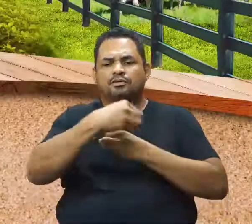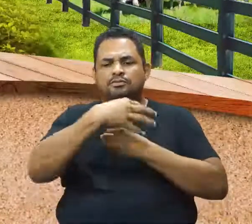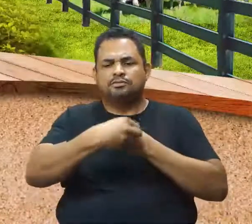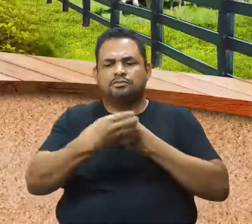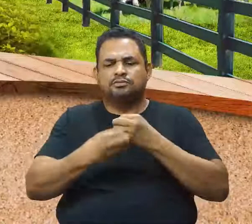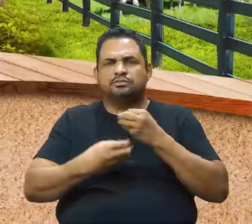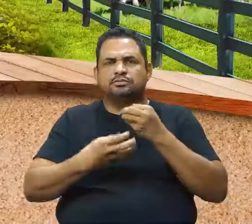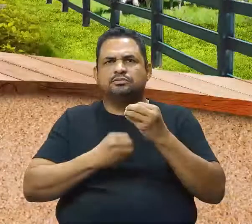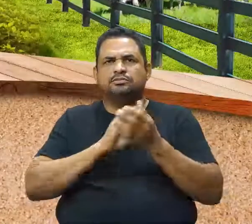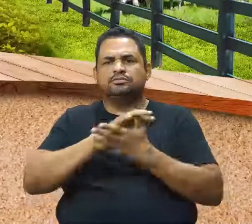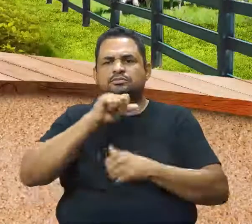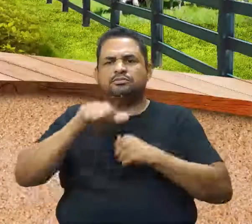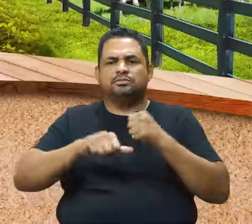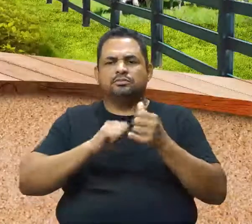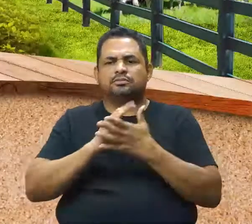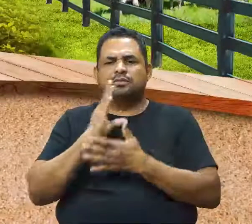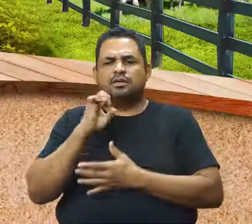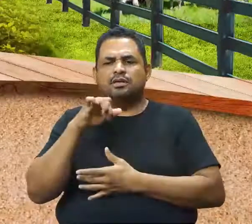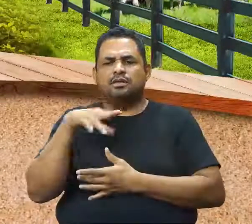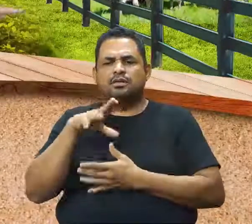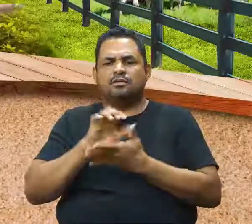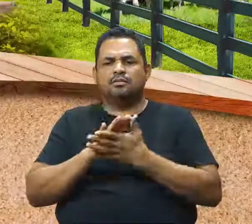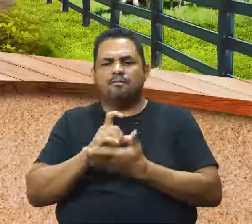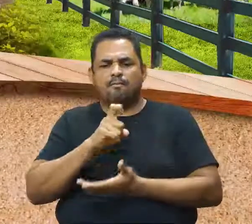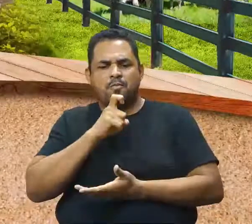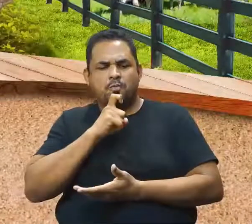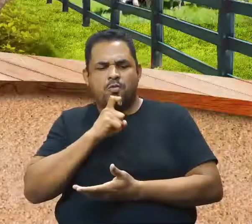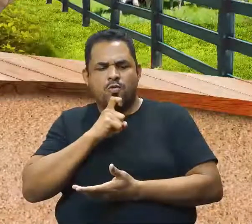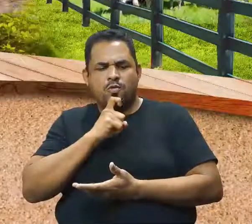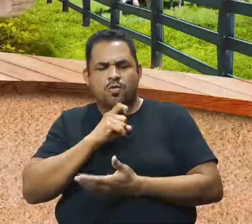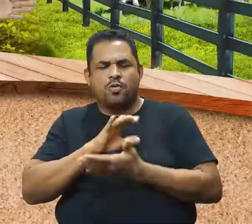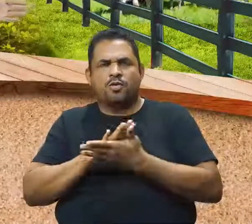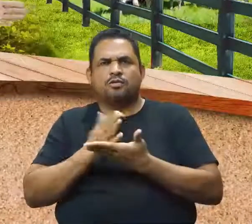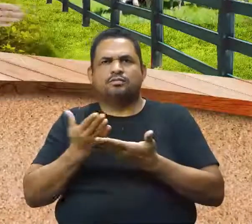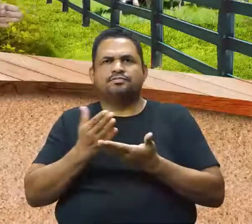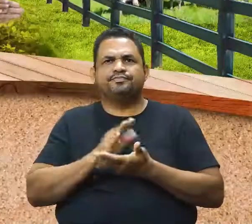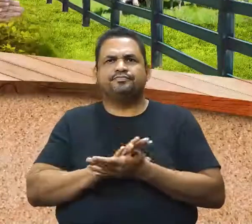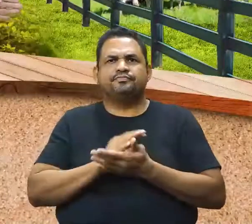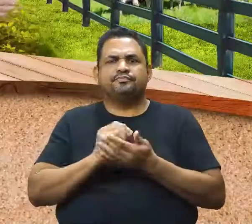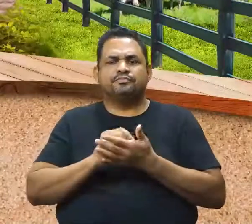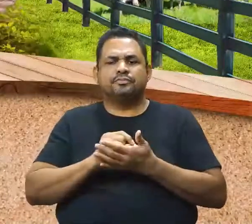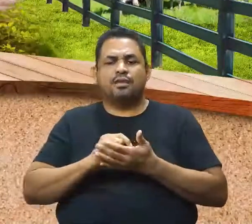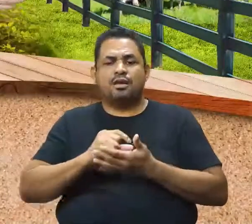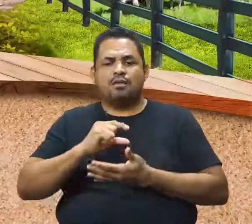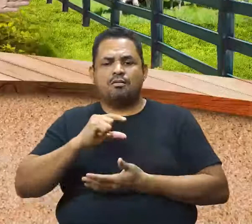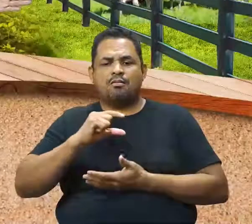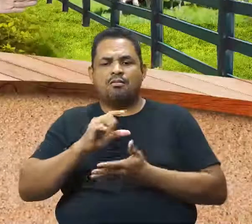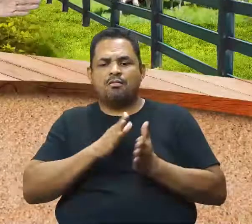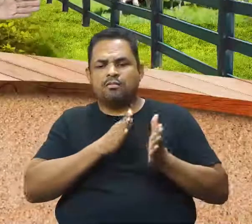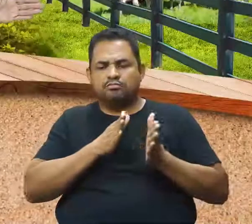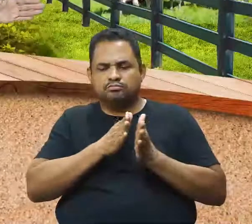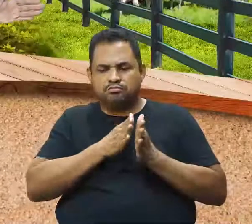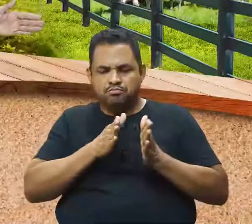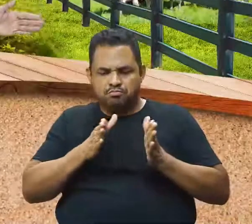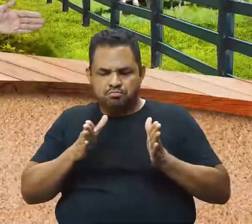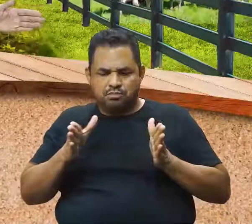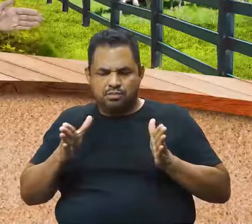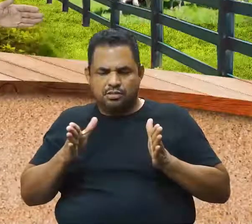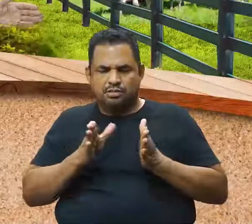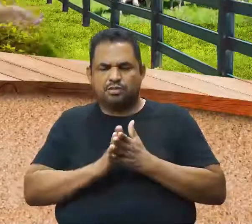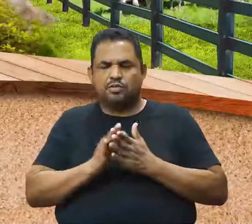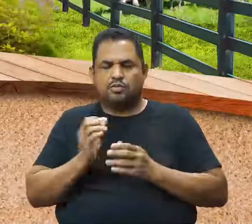você transforma em creme, você congela. E aí você aumenta o período de